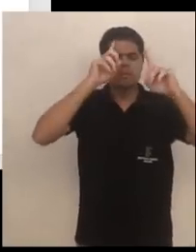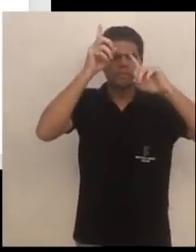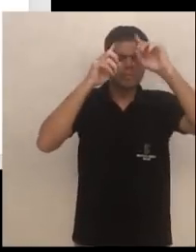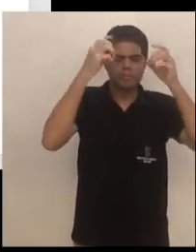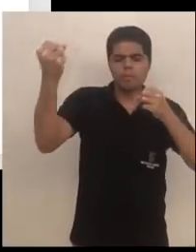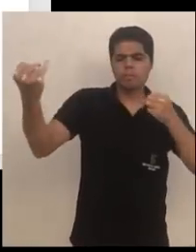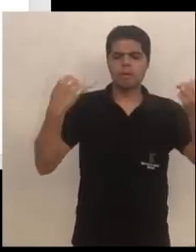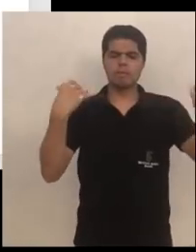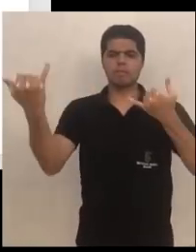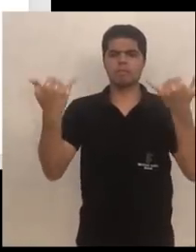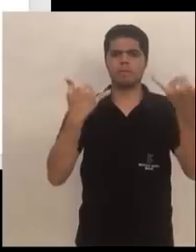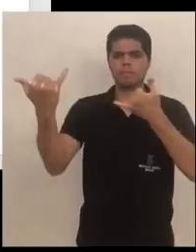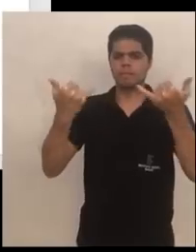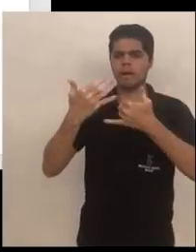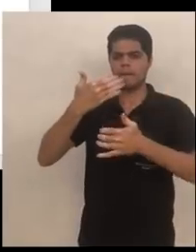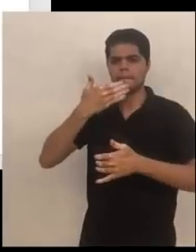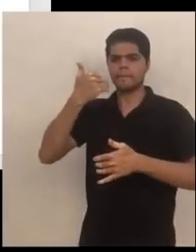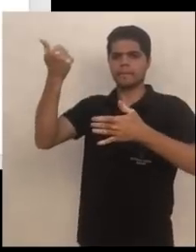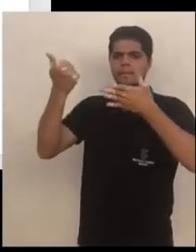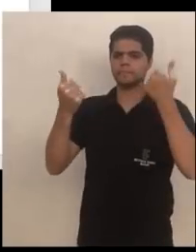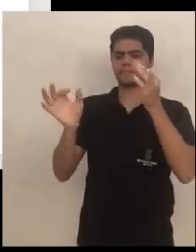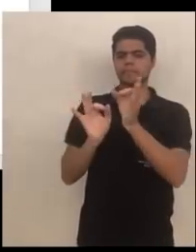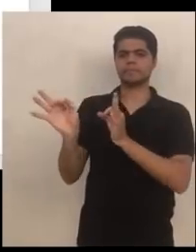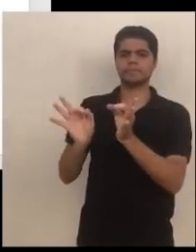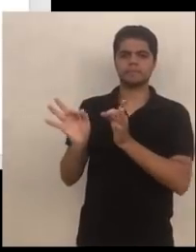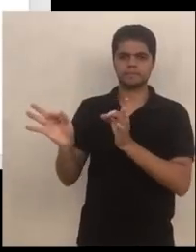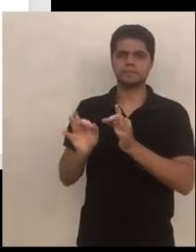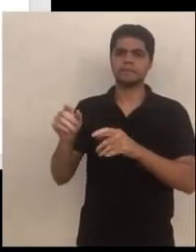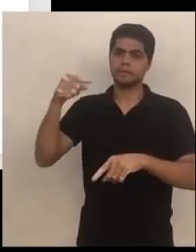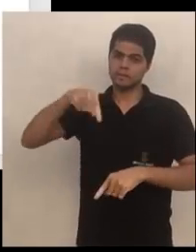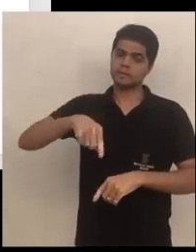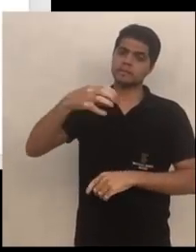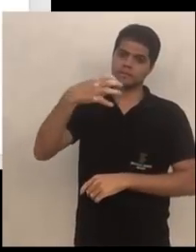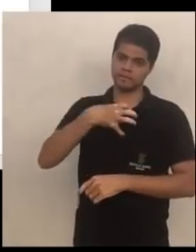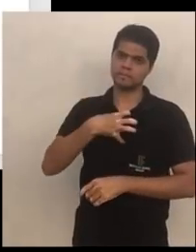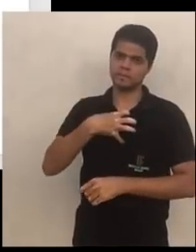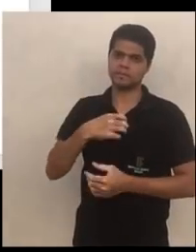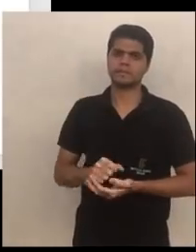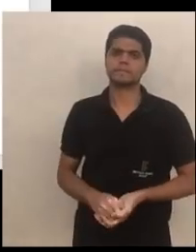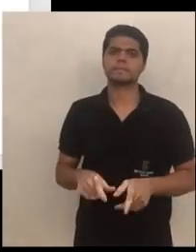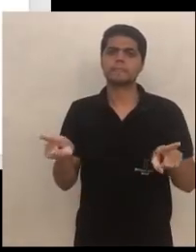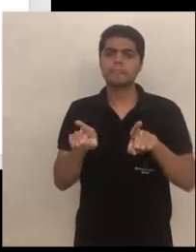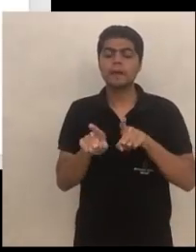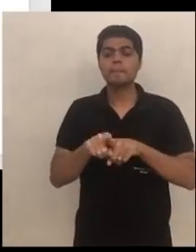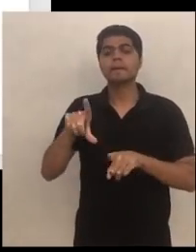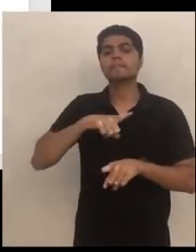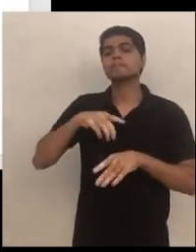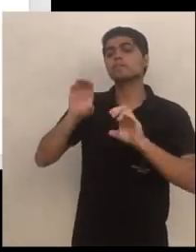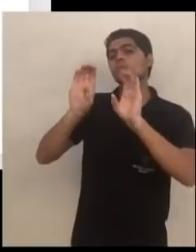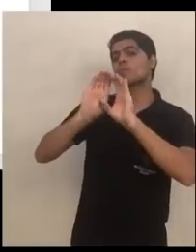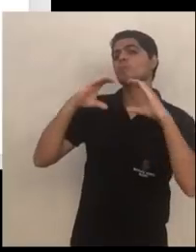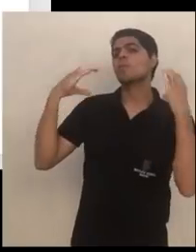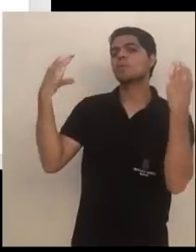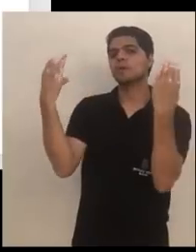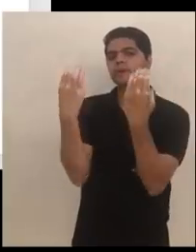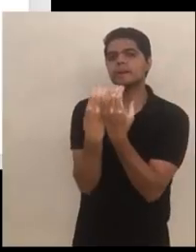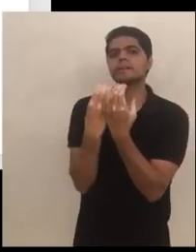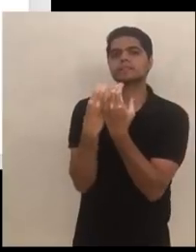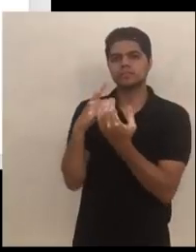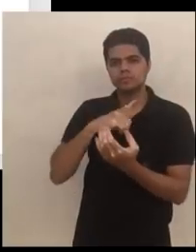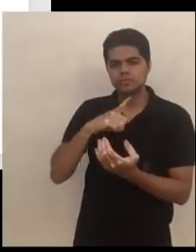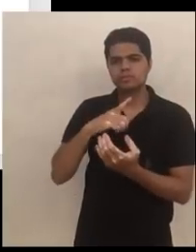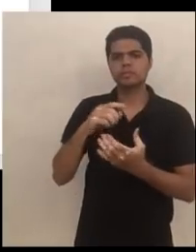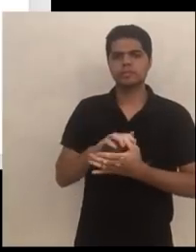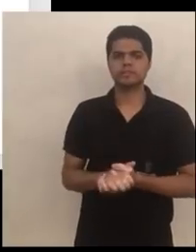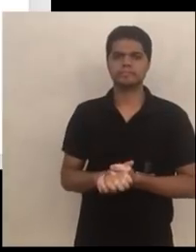melhorar e fortalecer o segmento orgânico aqui no nosso estado. Tem aí o primeiro Congresso Nordestino de Produção Orgânica, que eu vou falar no outro slide. Ponto